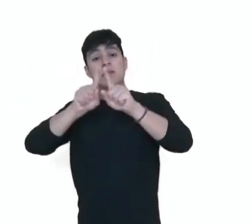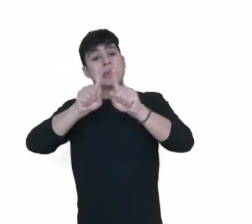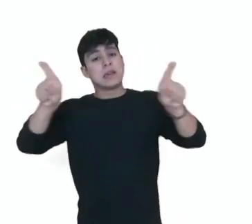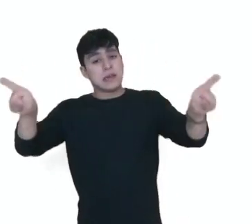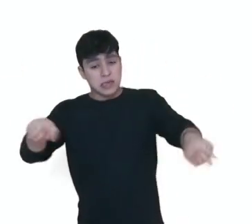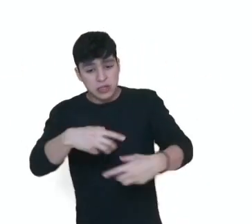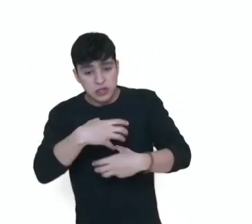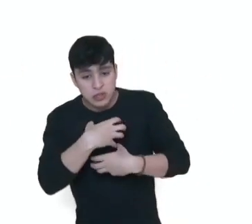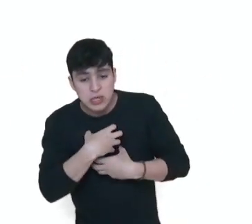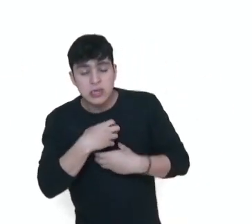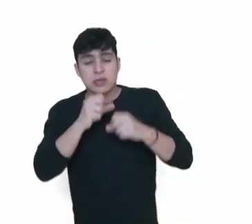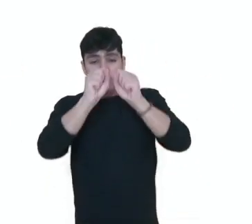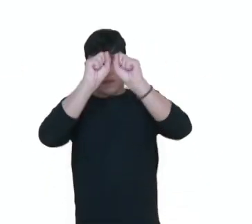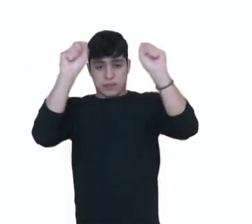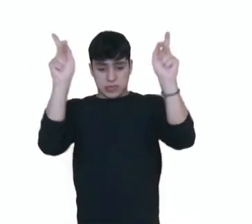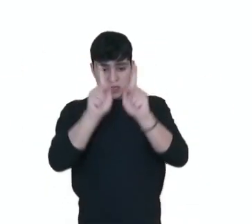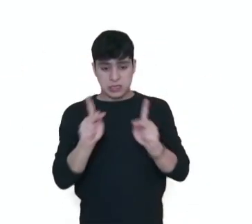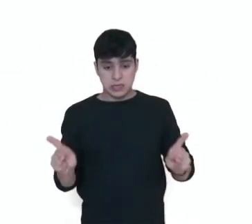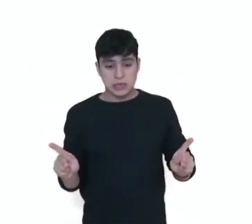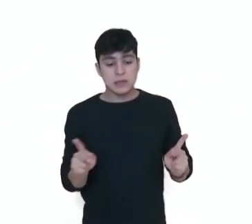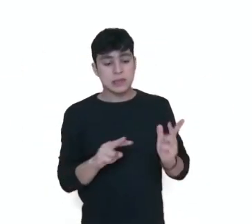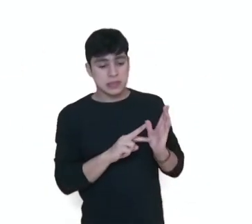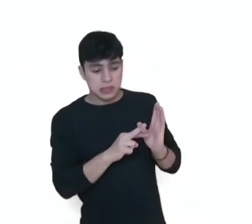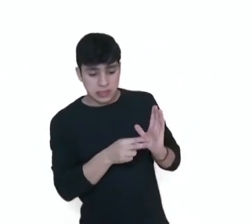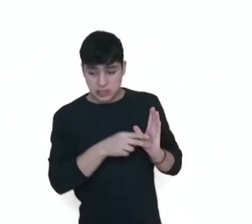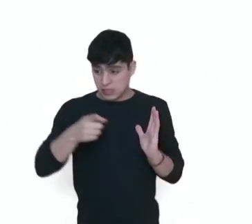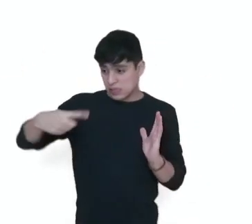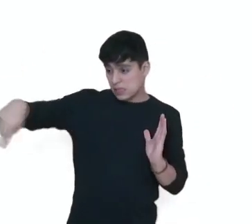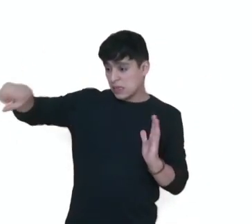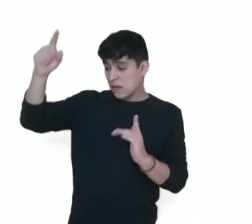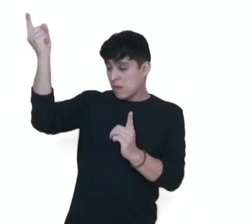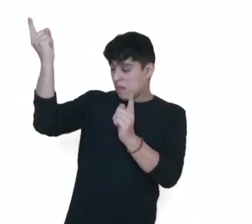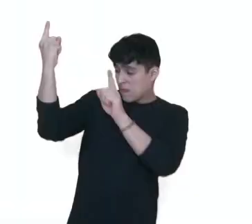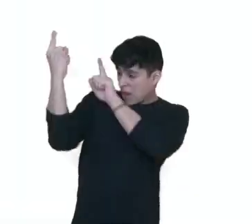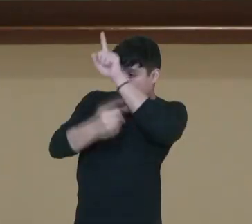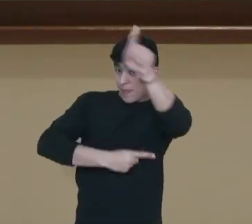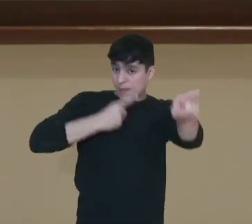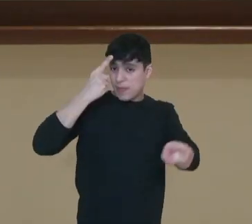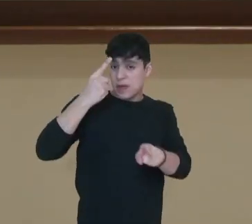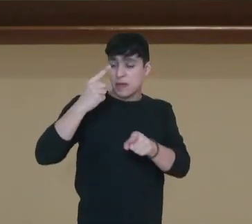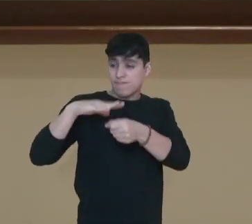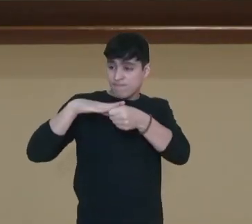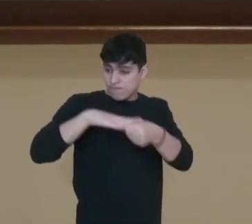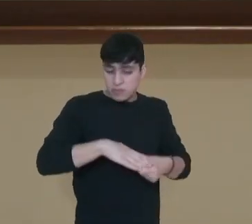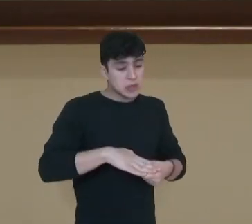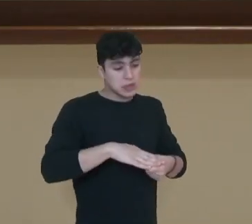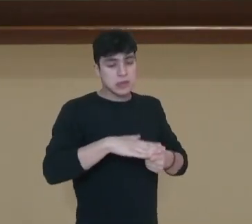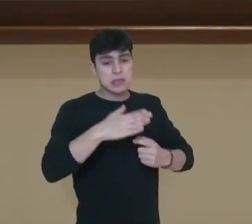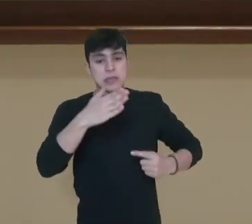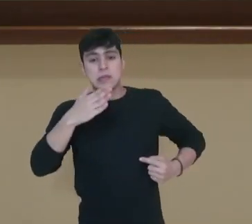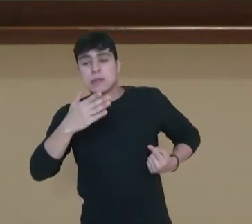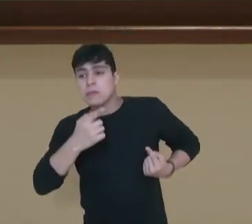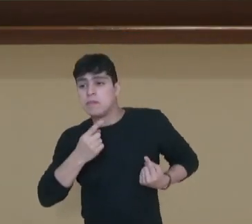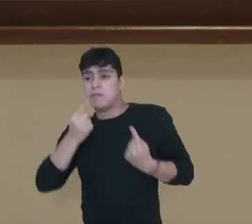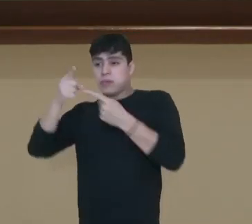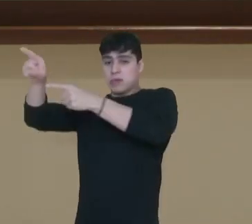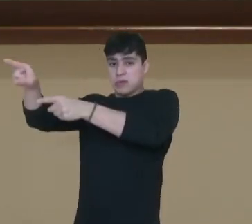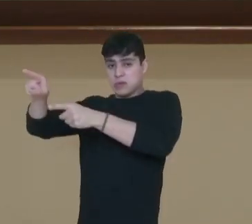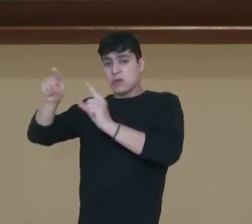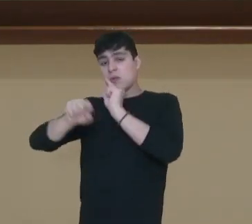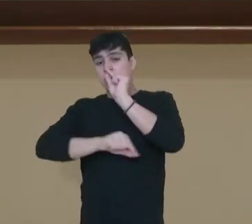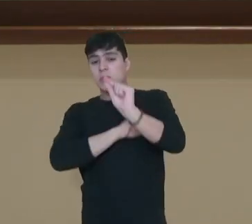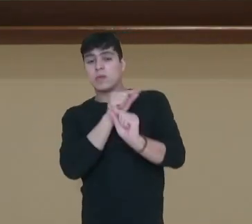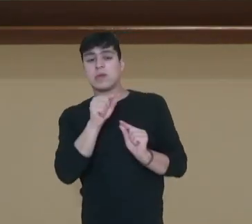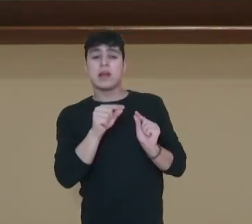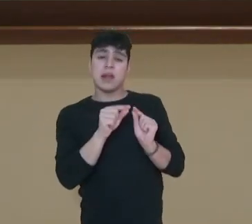que se opõe a alguma ordem que configure injustiça ou opressão, que vai ser inspirada ali